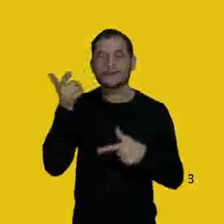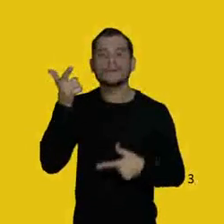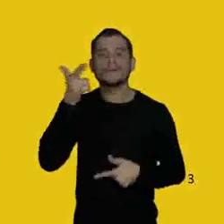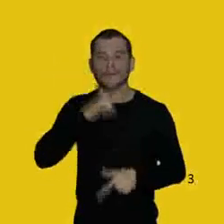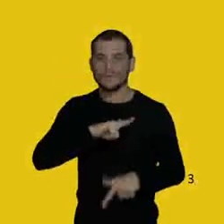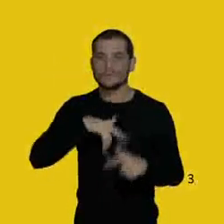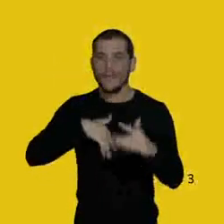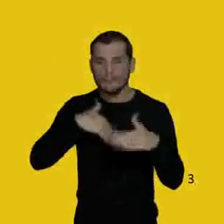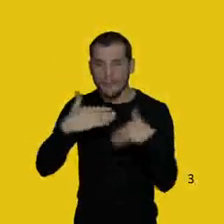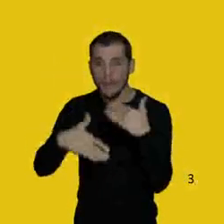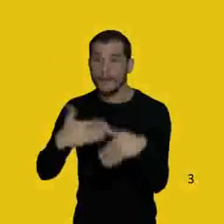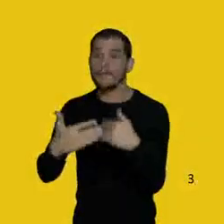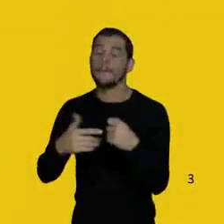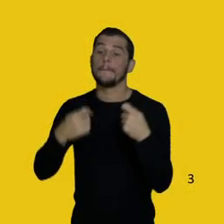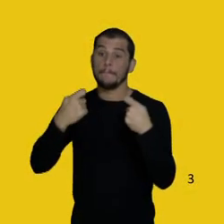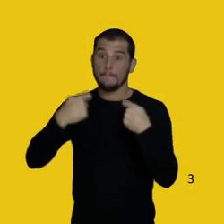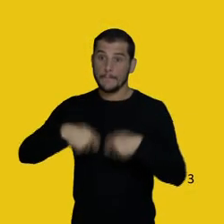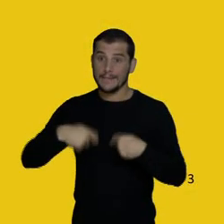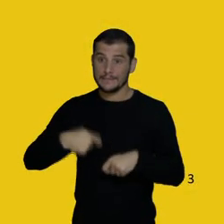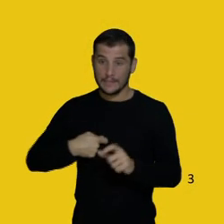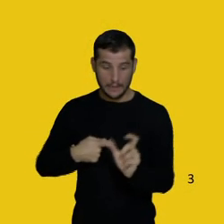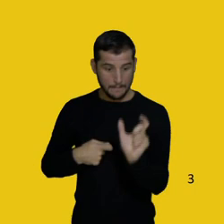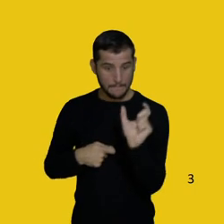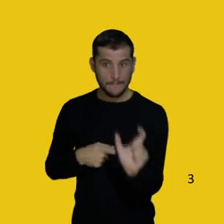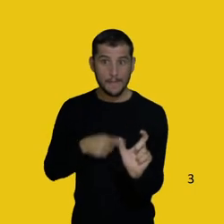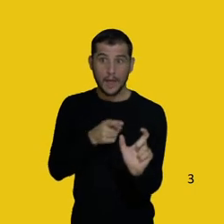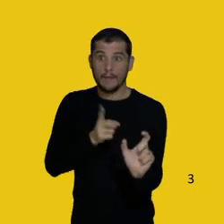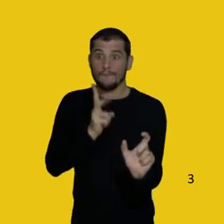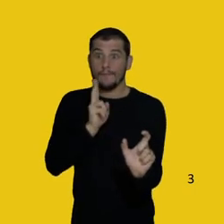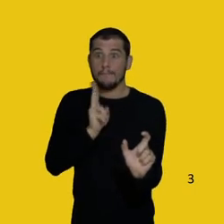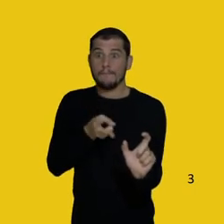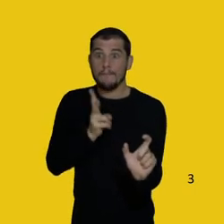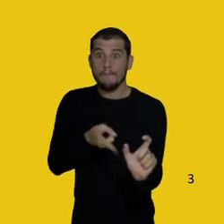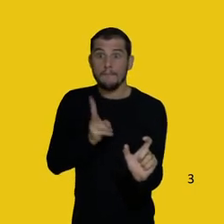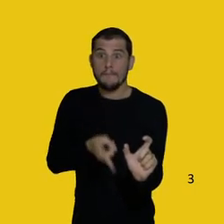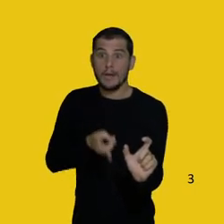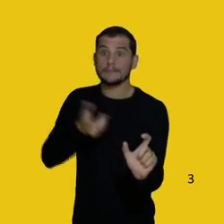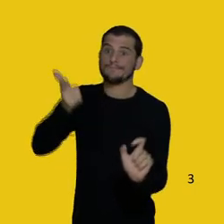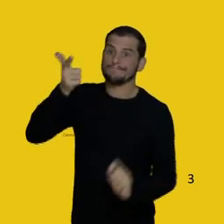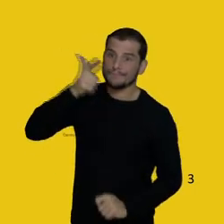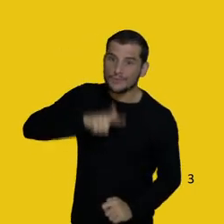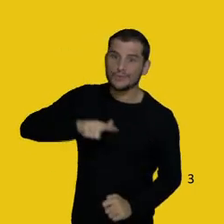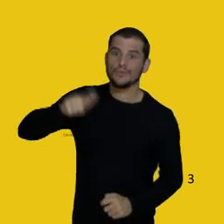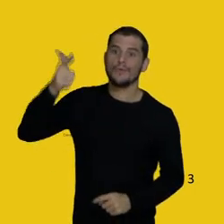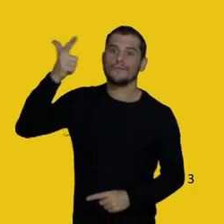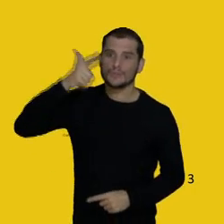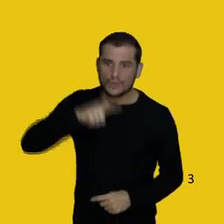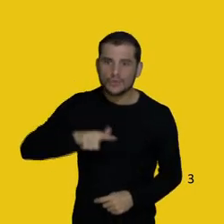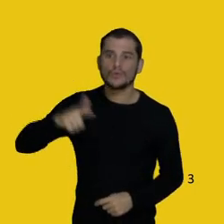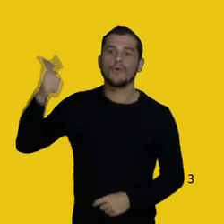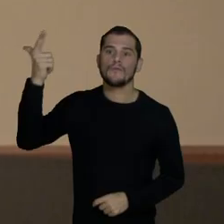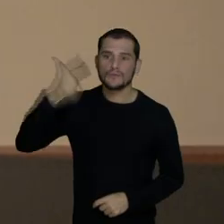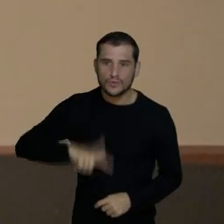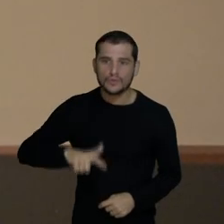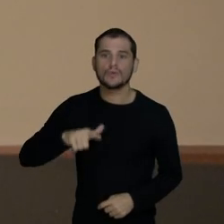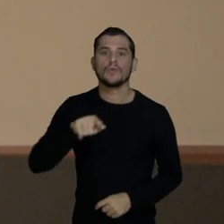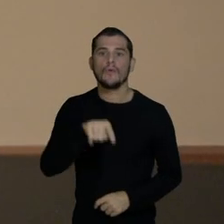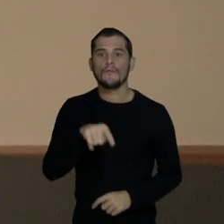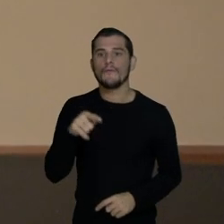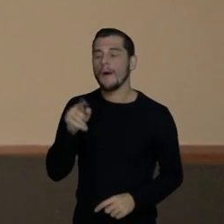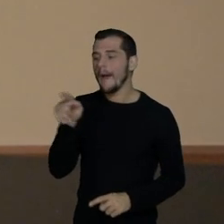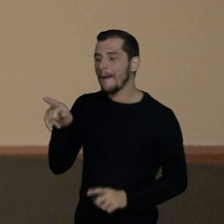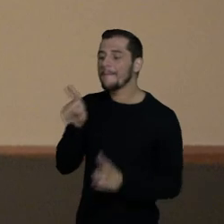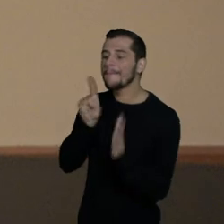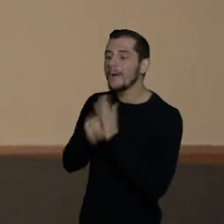Exposições aquilo que a gente falou as mesmas palavras né as mesmas palavras você sabe você pergunta pros pequenininhos O que que você sabe escrever